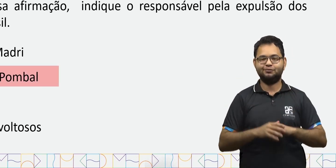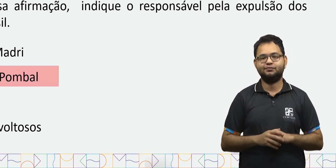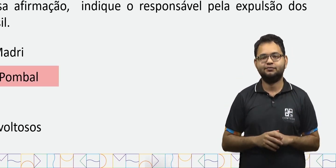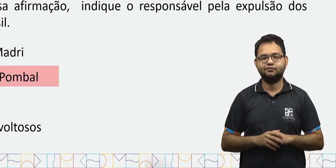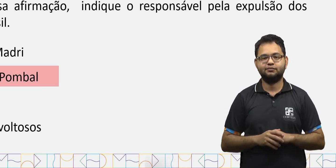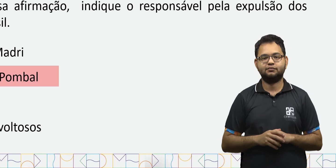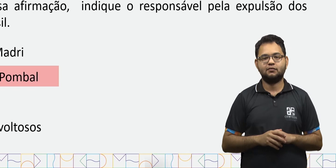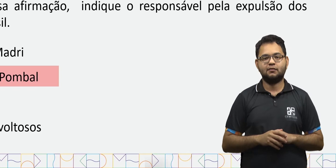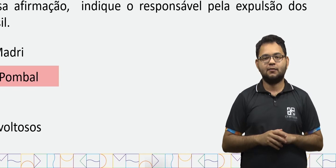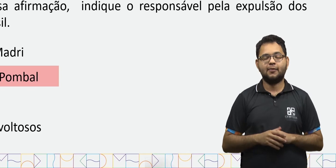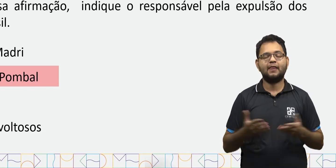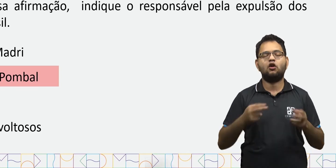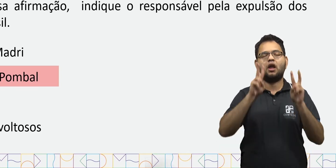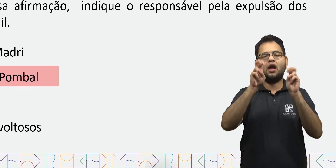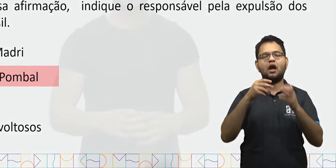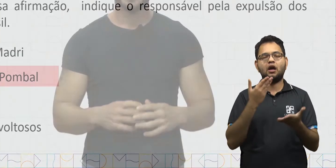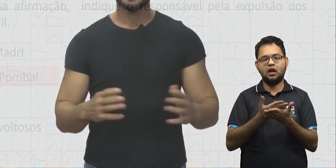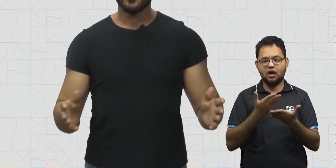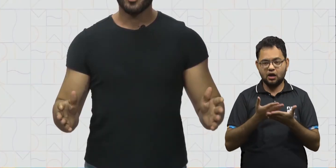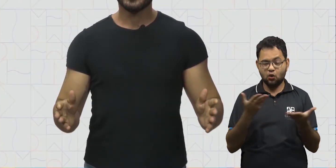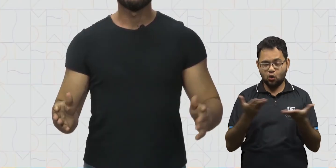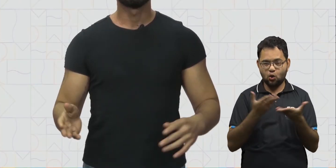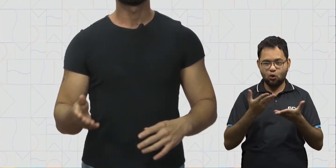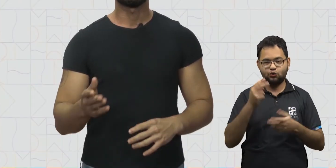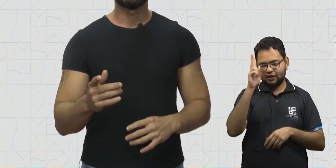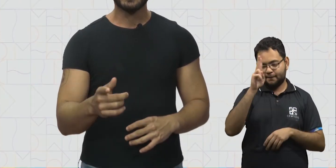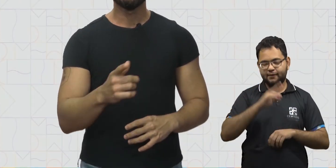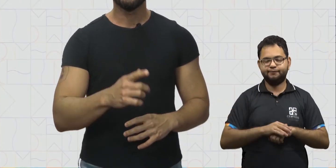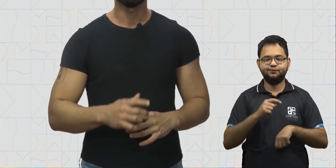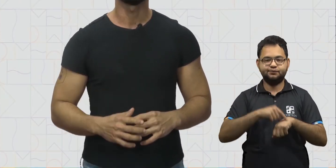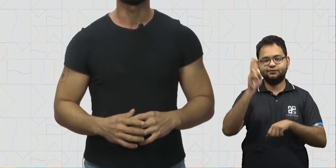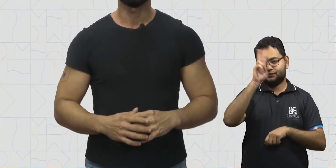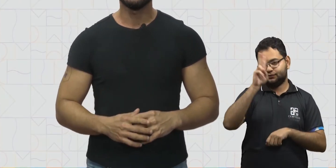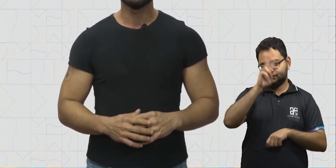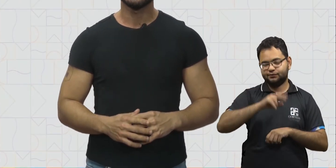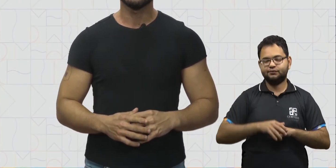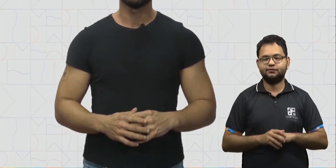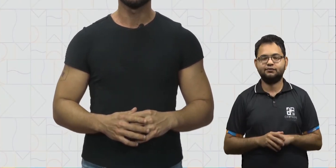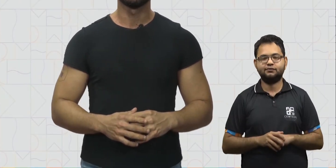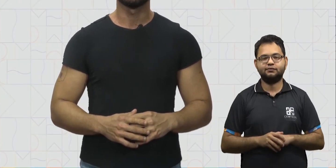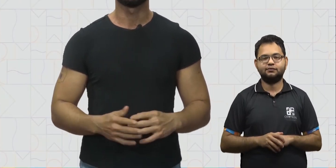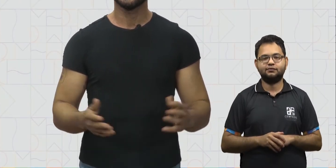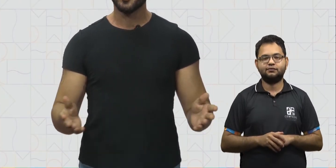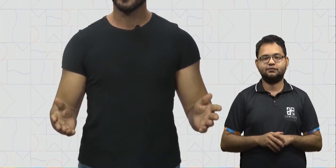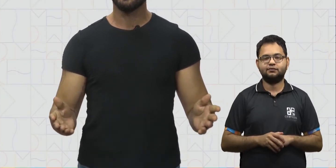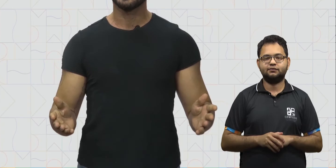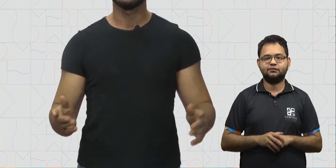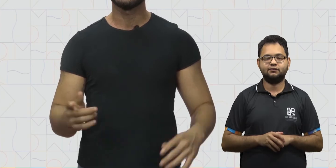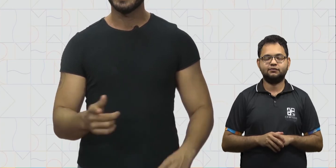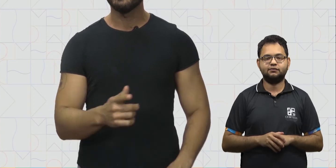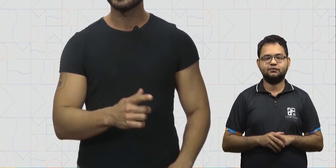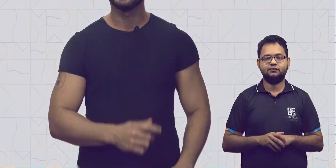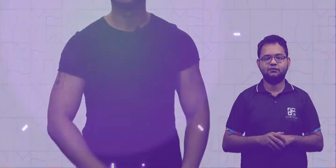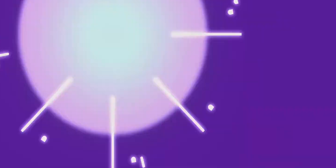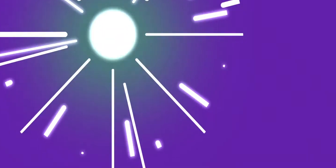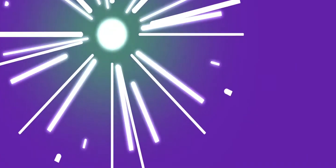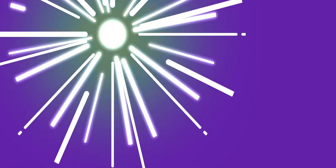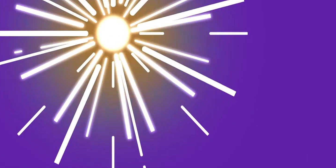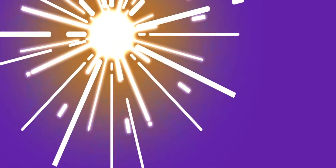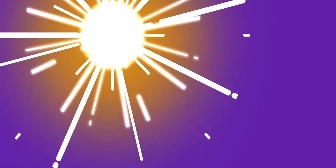Pombal. Acertou essa também? Parabéns! Agora vamos lembrar um pouco do que vimos na aula de hoje. Chegou a hora da